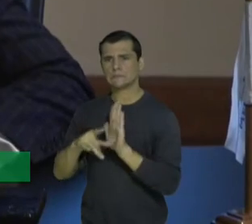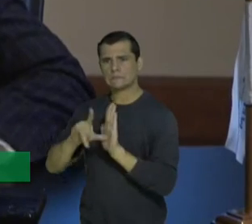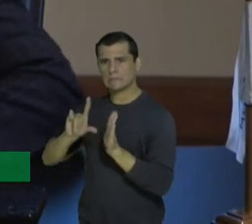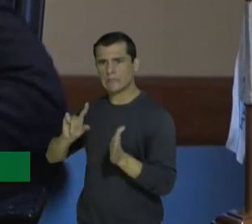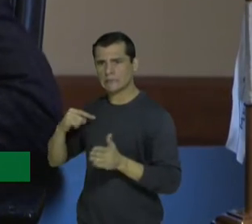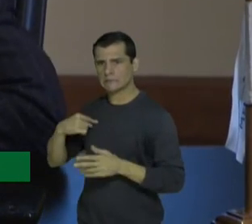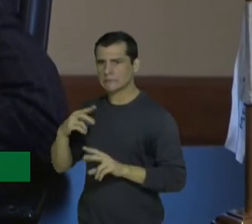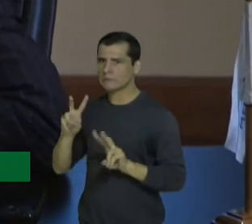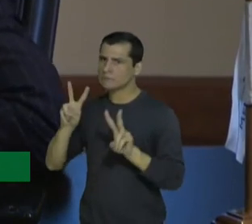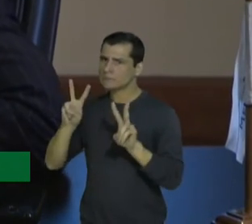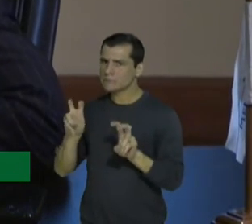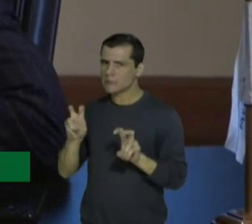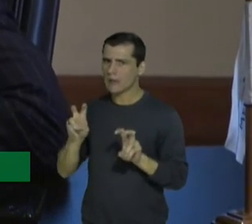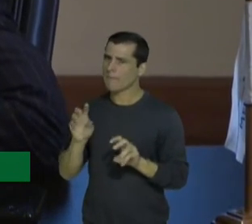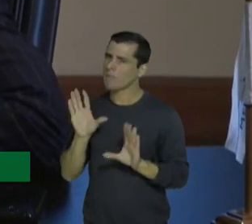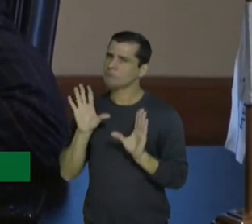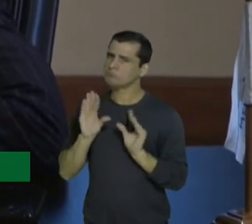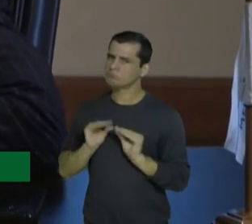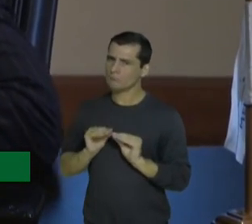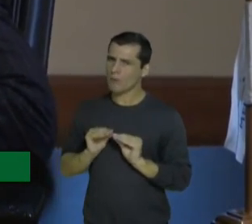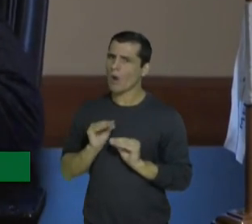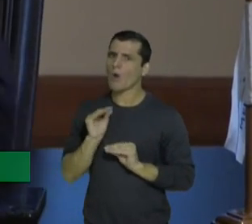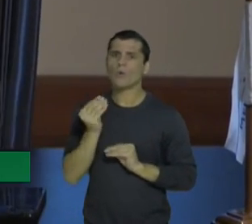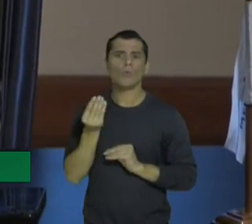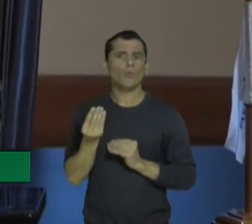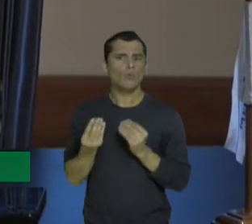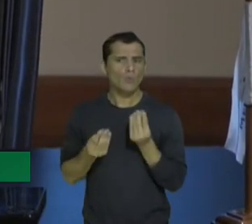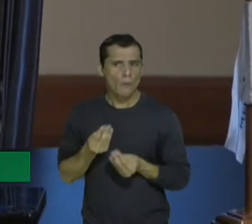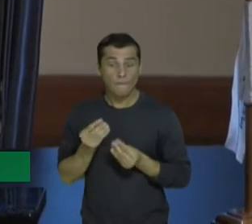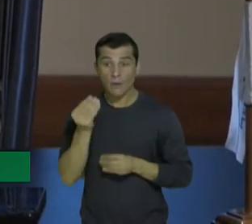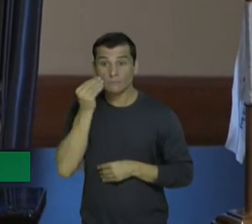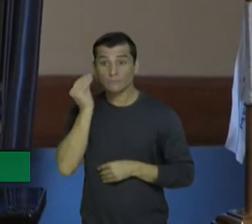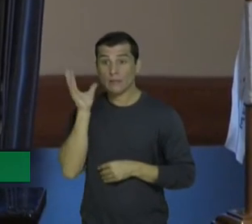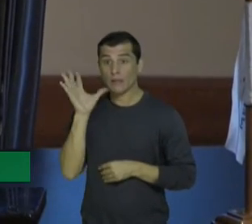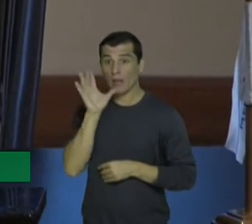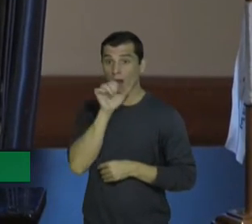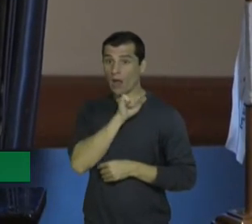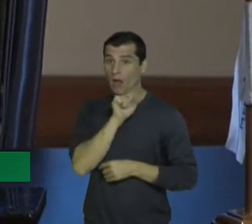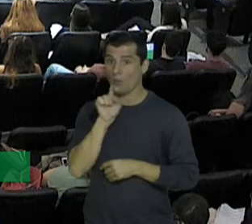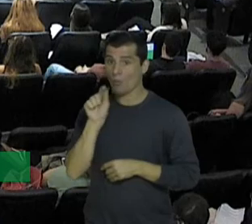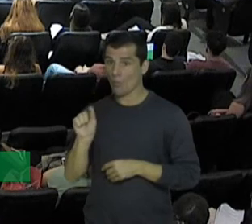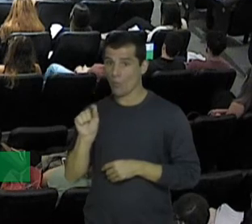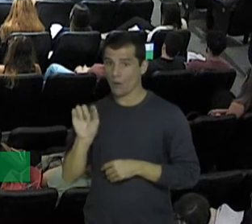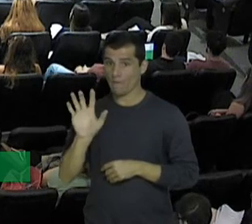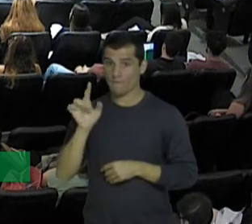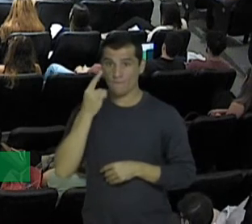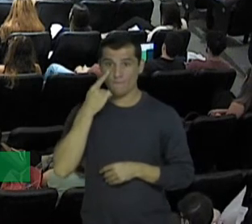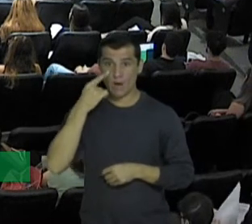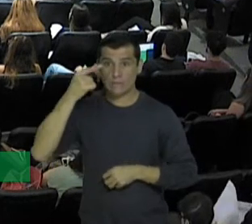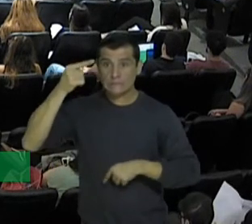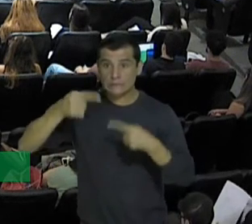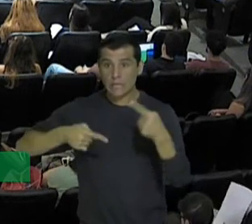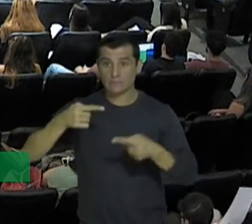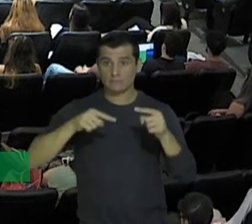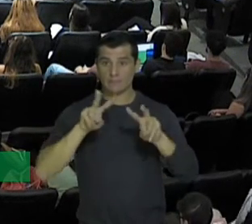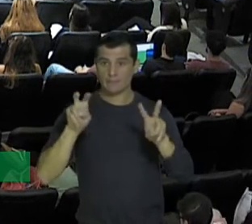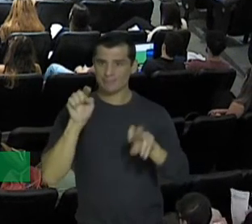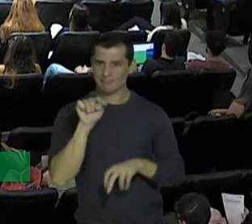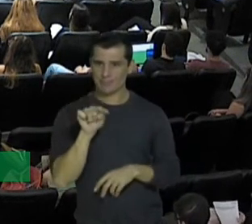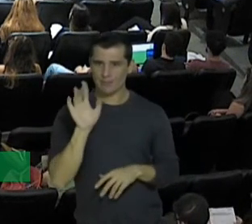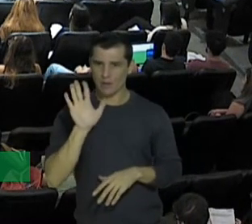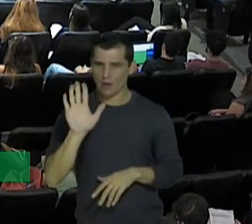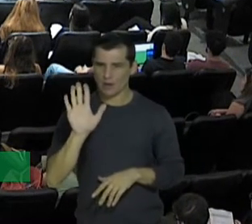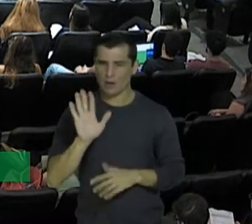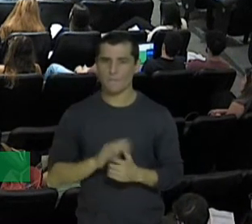brevemente eu não vou eu vou ter tentar vou tentar ser rápido para ter tempo para debate eu tinha deixado com a